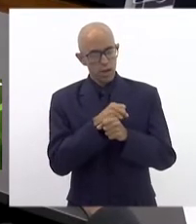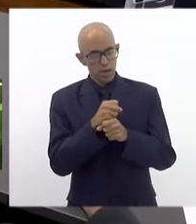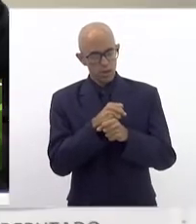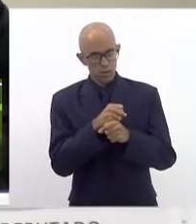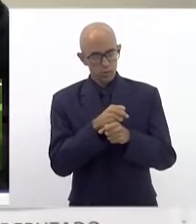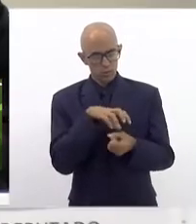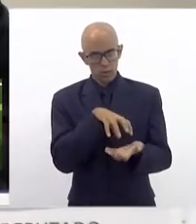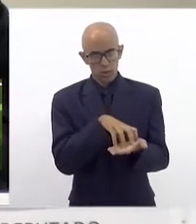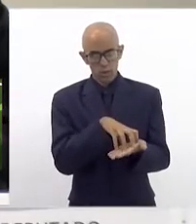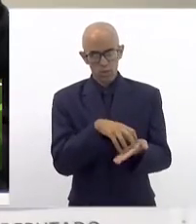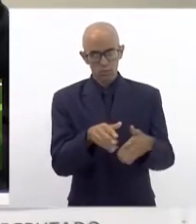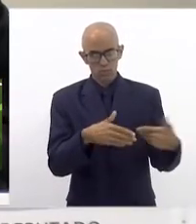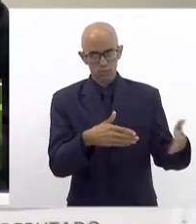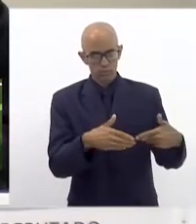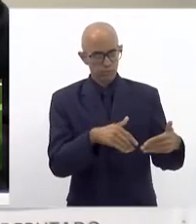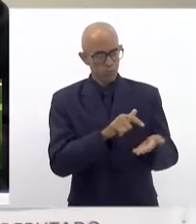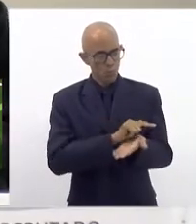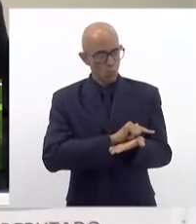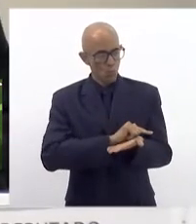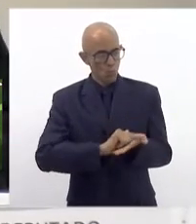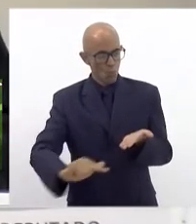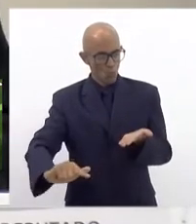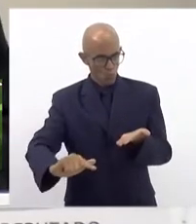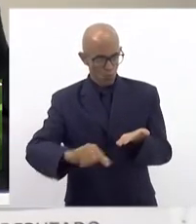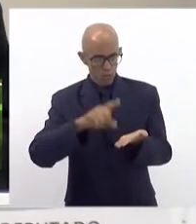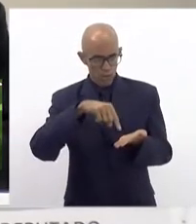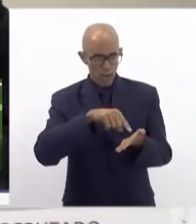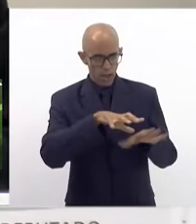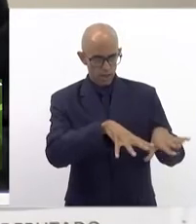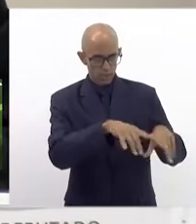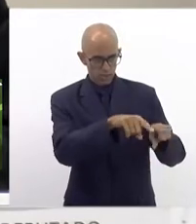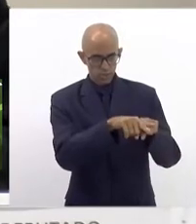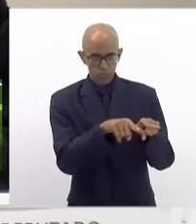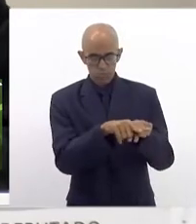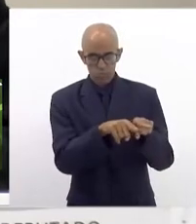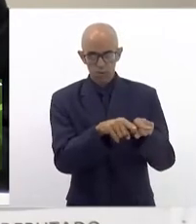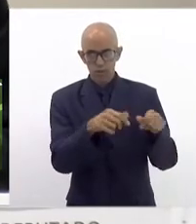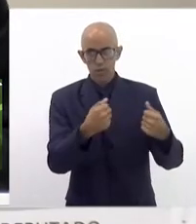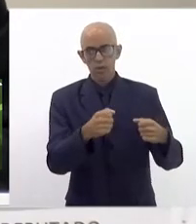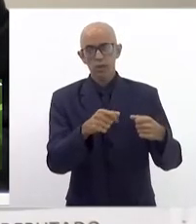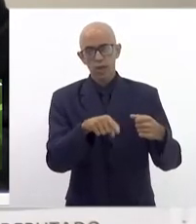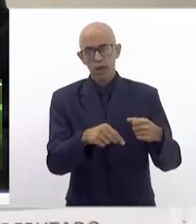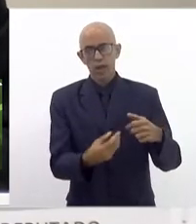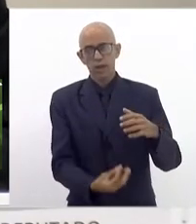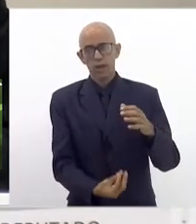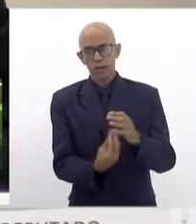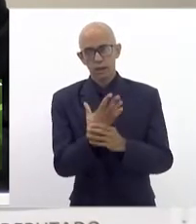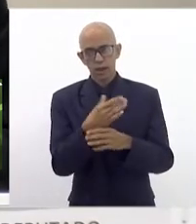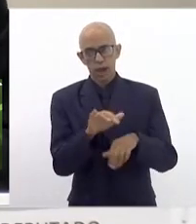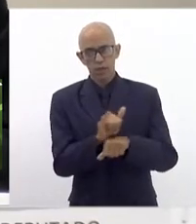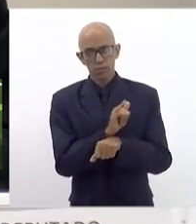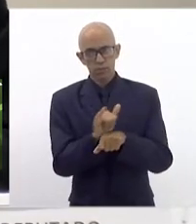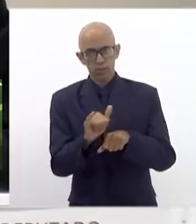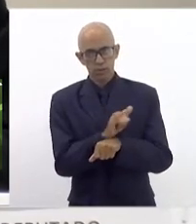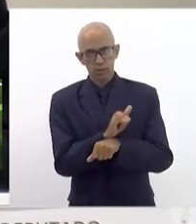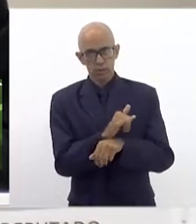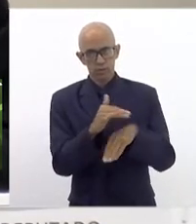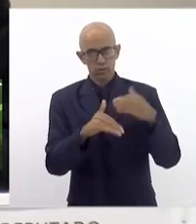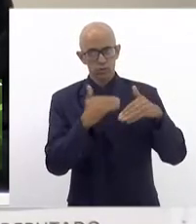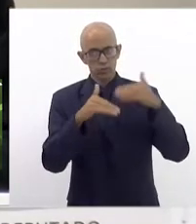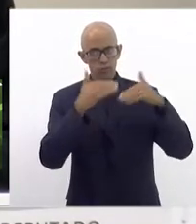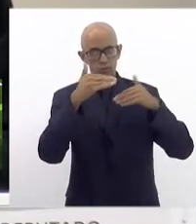Rio de Janeiro sofreu um profundo esvaziamento e é disso que se trata também, de tentar instituir um projeto estratégico de desenvolvimento econômico e social